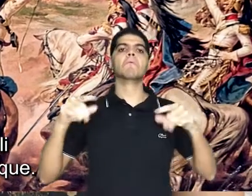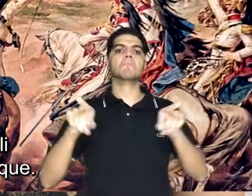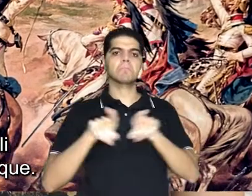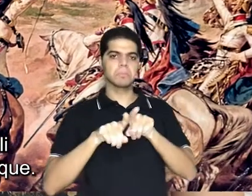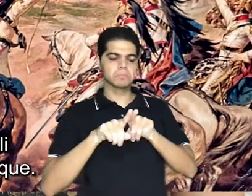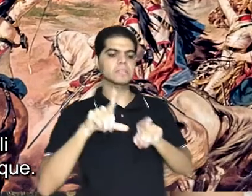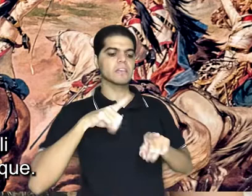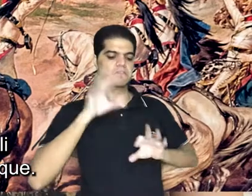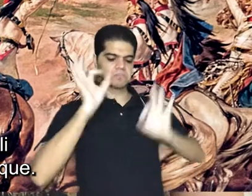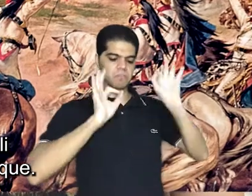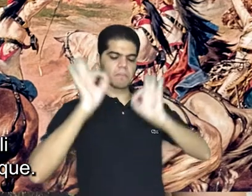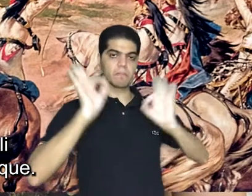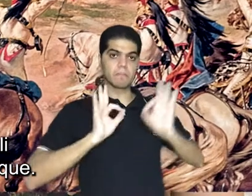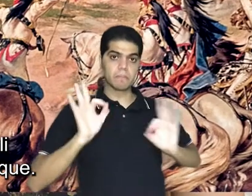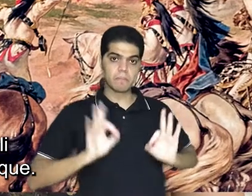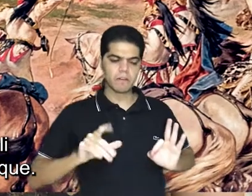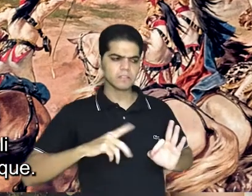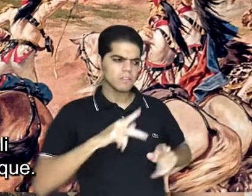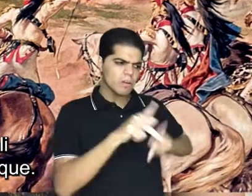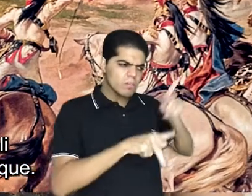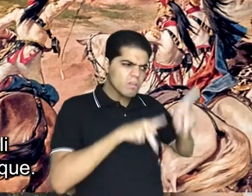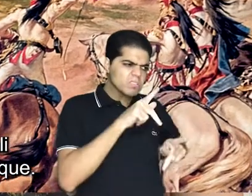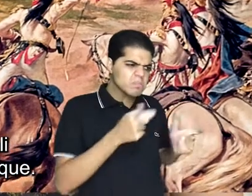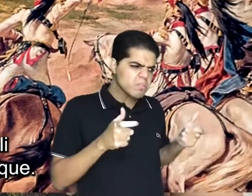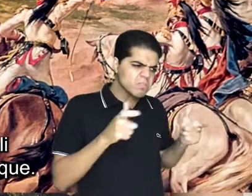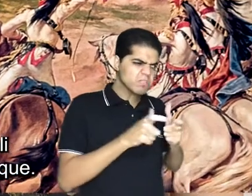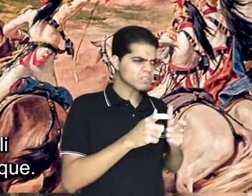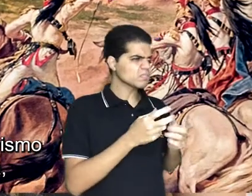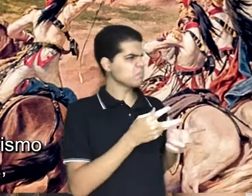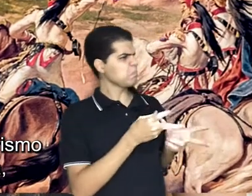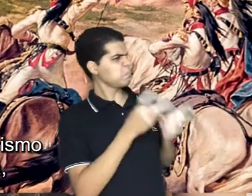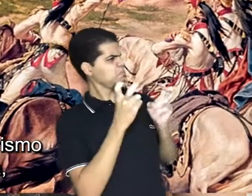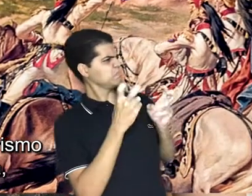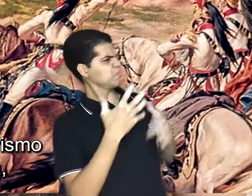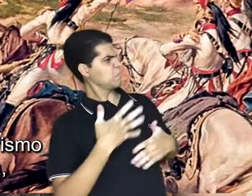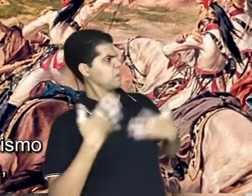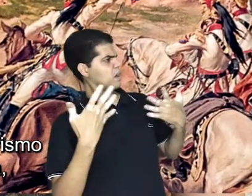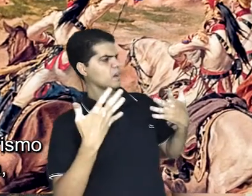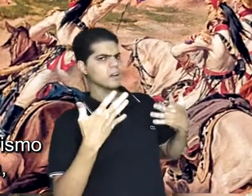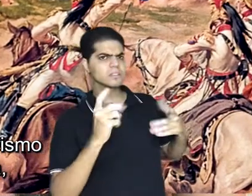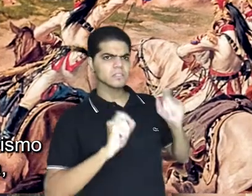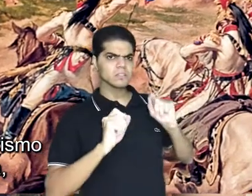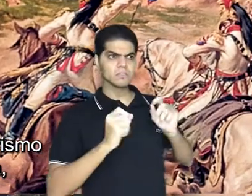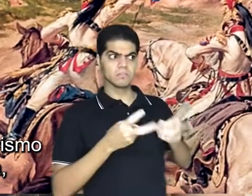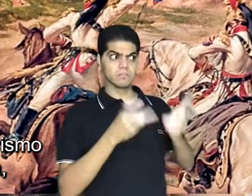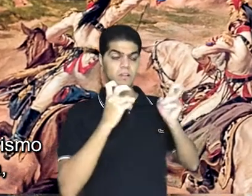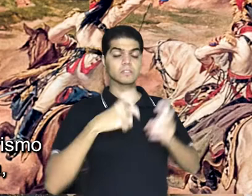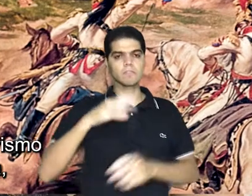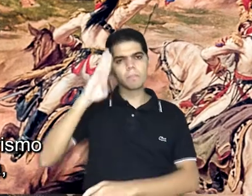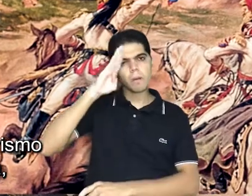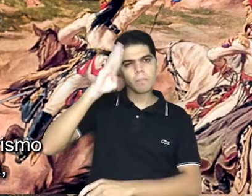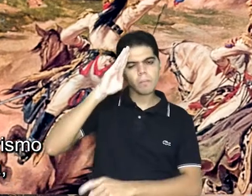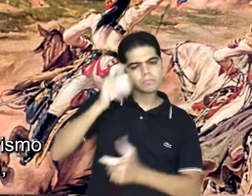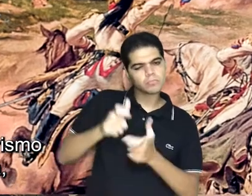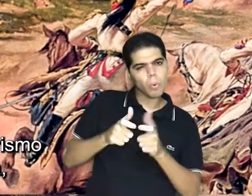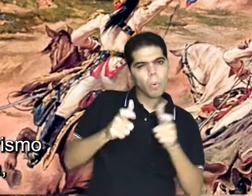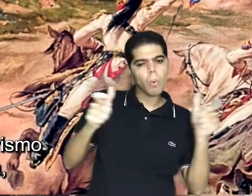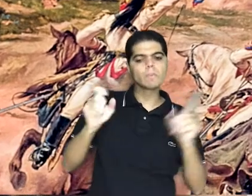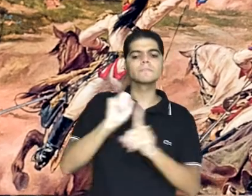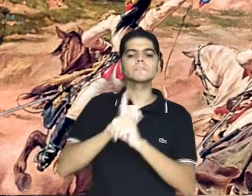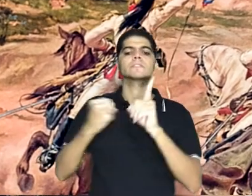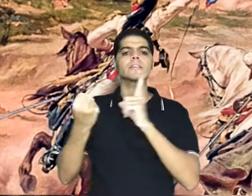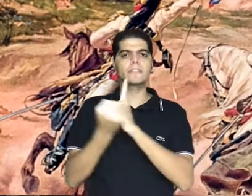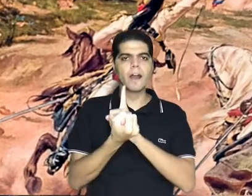pouca parte do povo que tá ali tá assistindo ele meio em choque isso também um contexto de militarismo crescente da sociedade